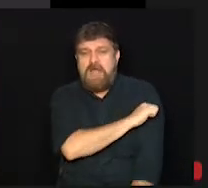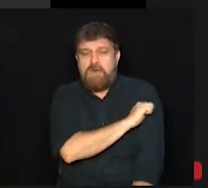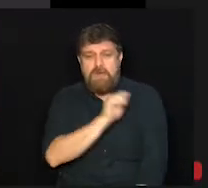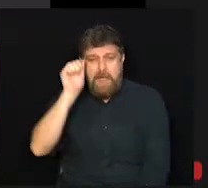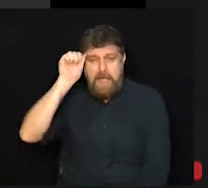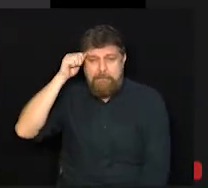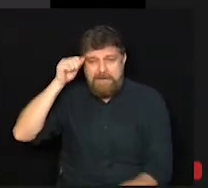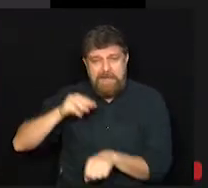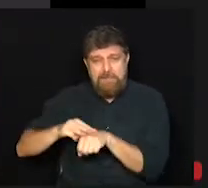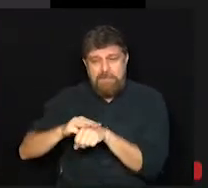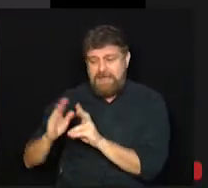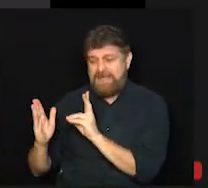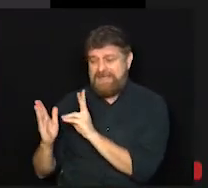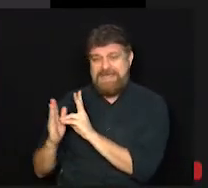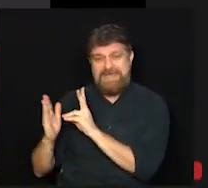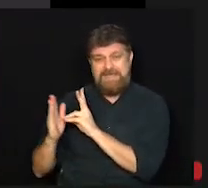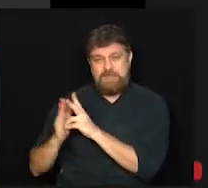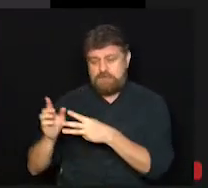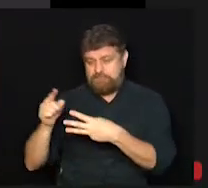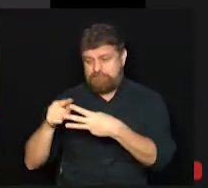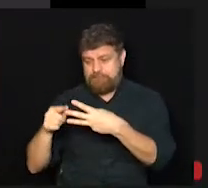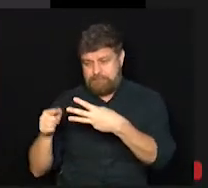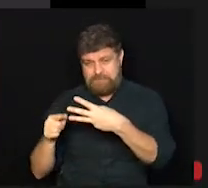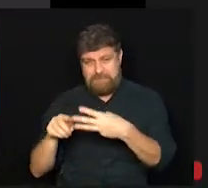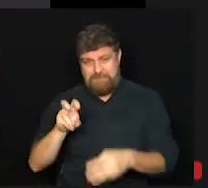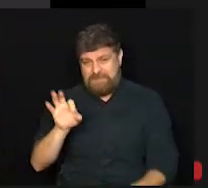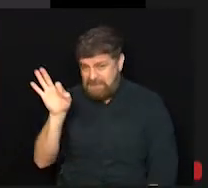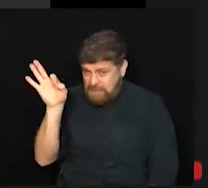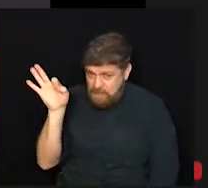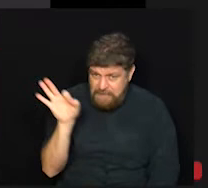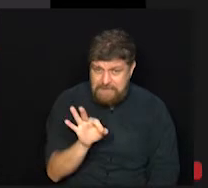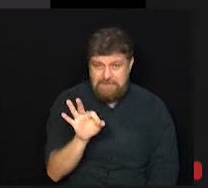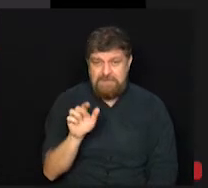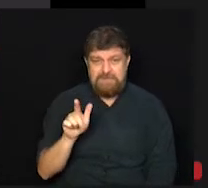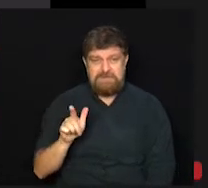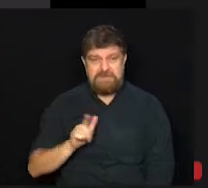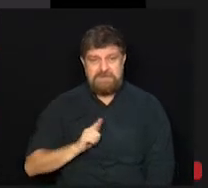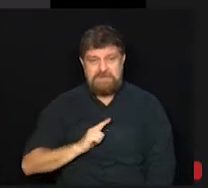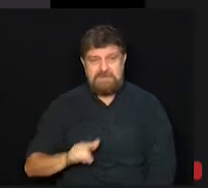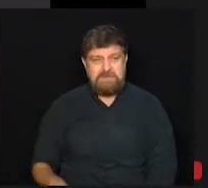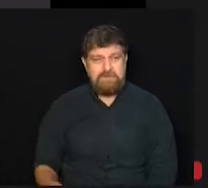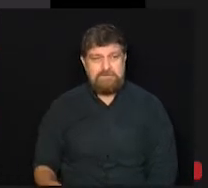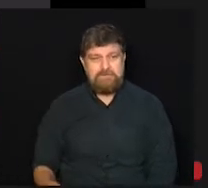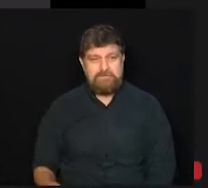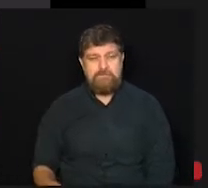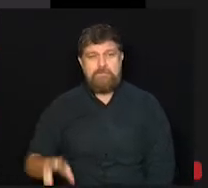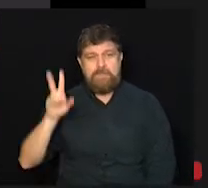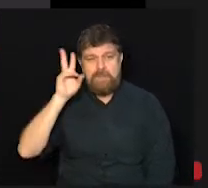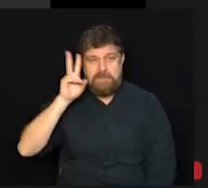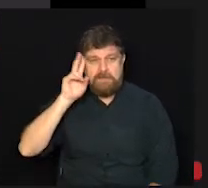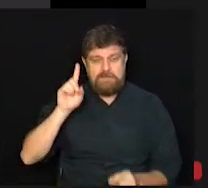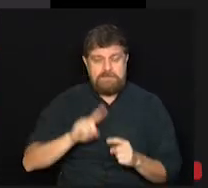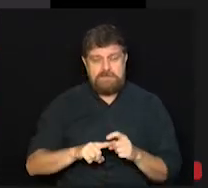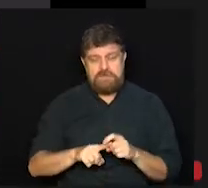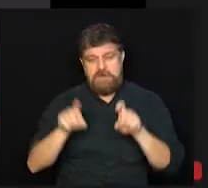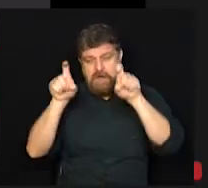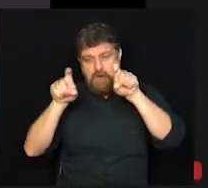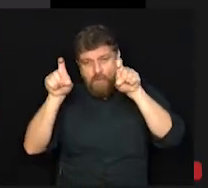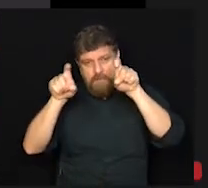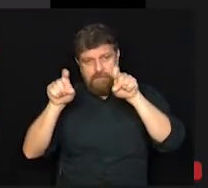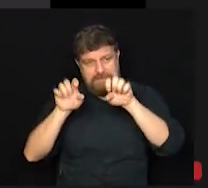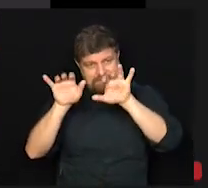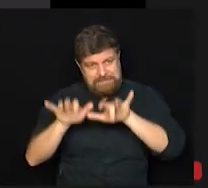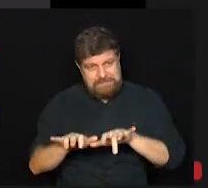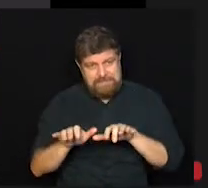pardos indígenas, 50% de PPI, né, que a gente fala em História, Ciências da Computação, Ciências Econômicas,